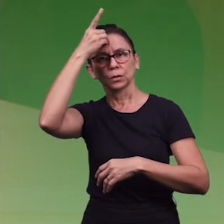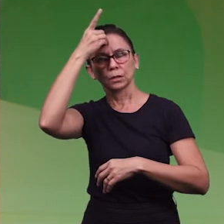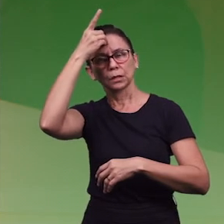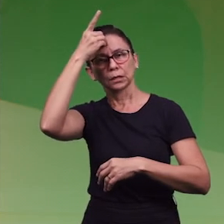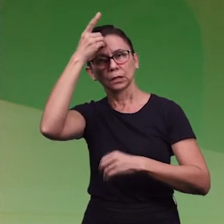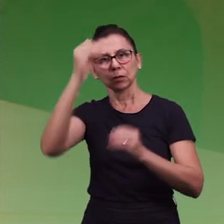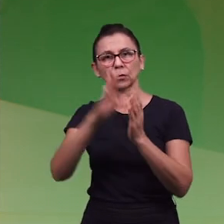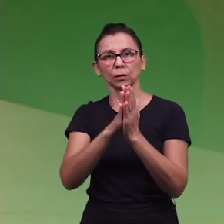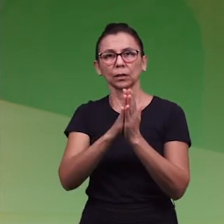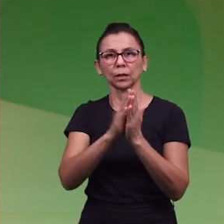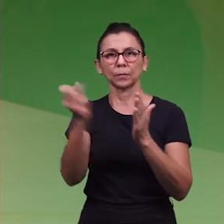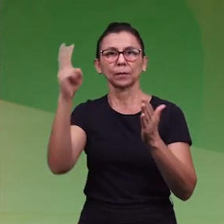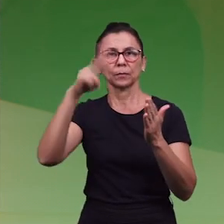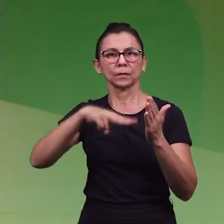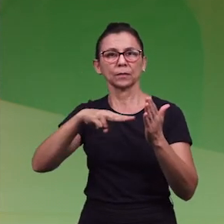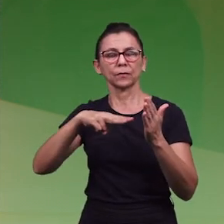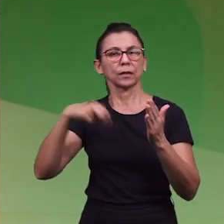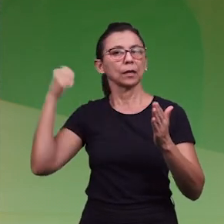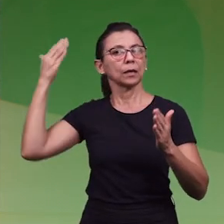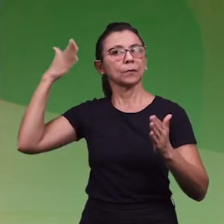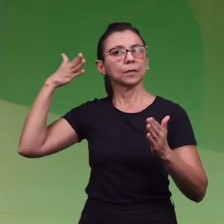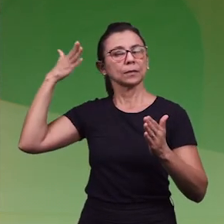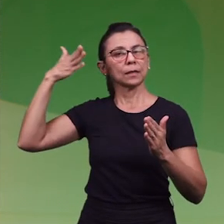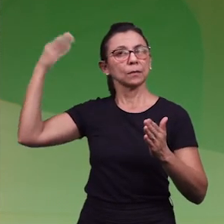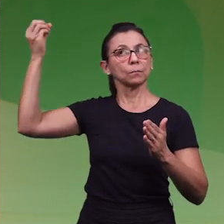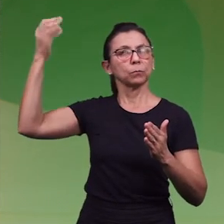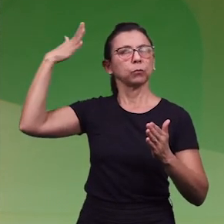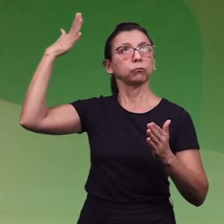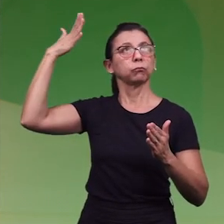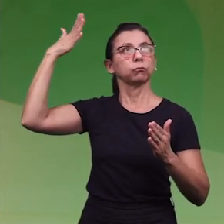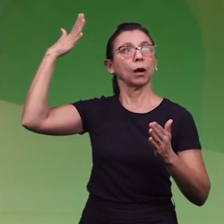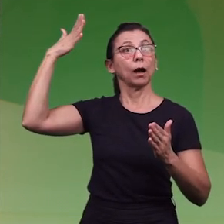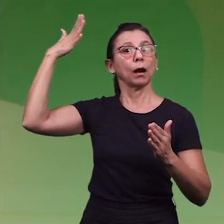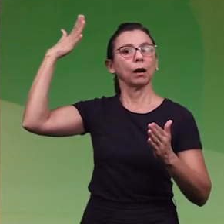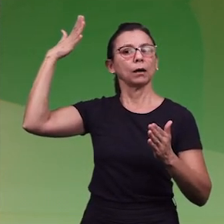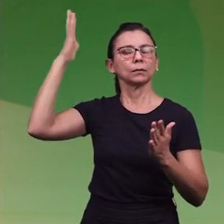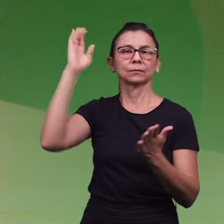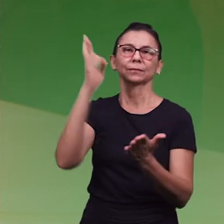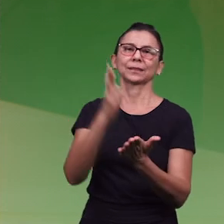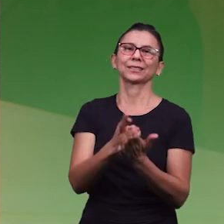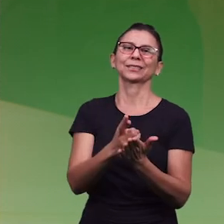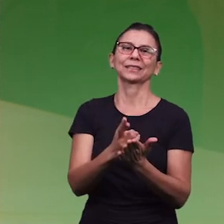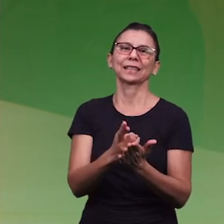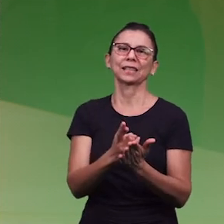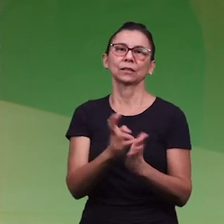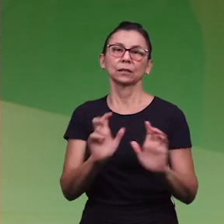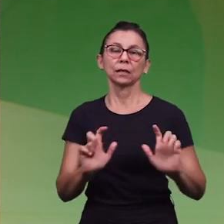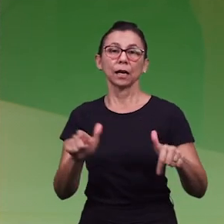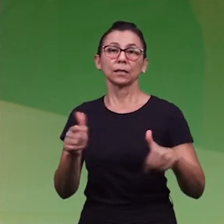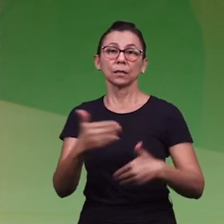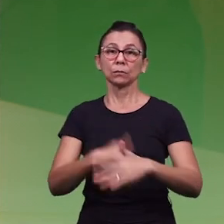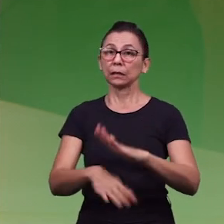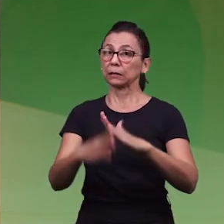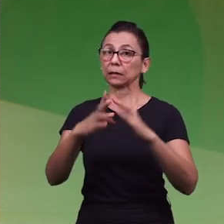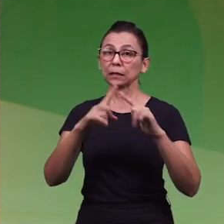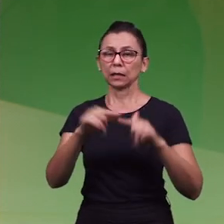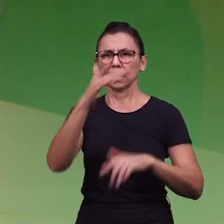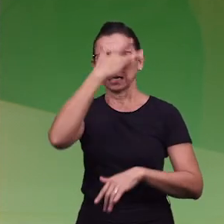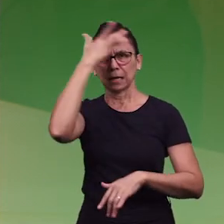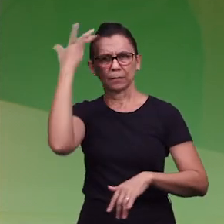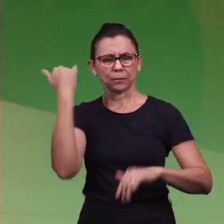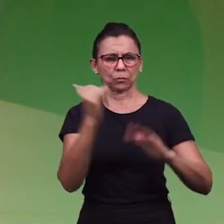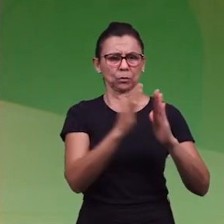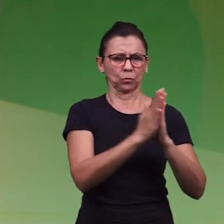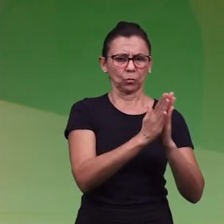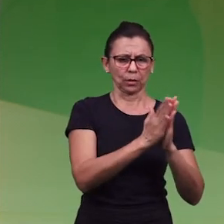é transmitida, uma mensagem revelada é transmitida, ela é resultado de toda a ação do corpo. Os que intercederam,